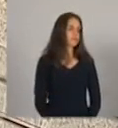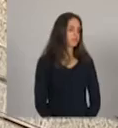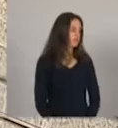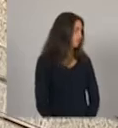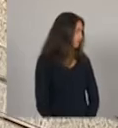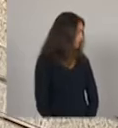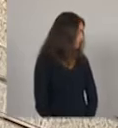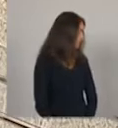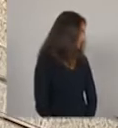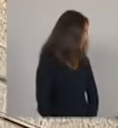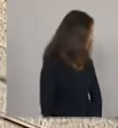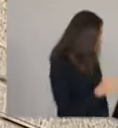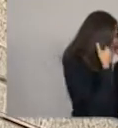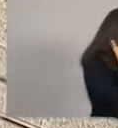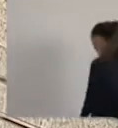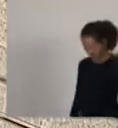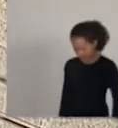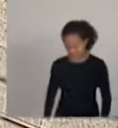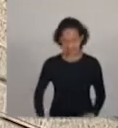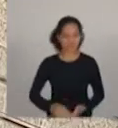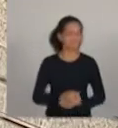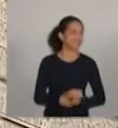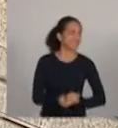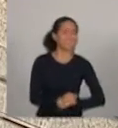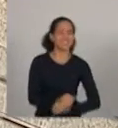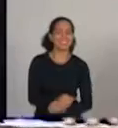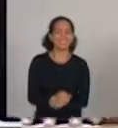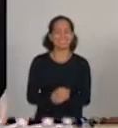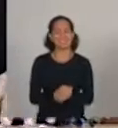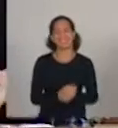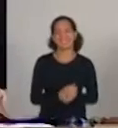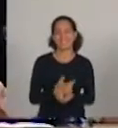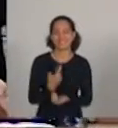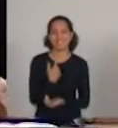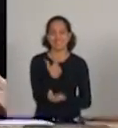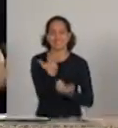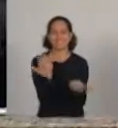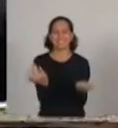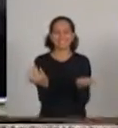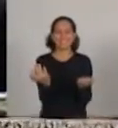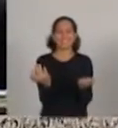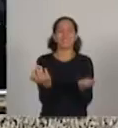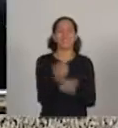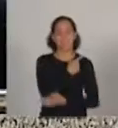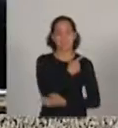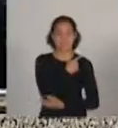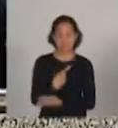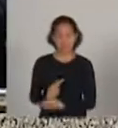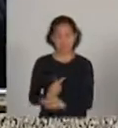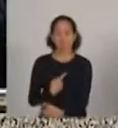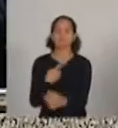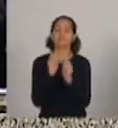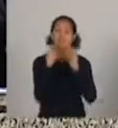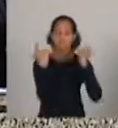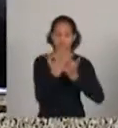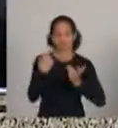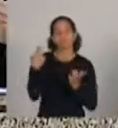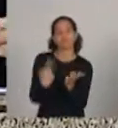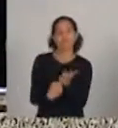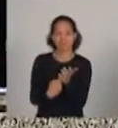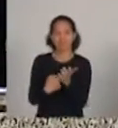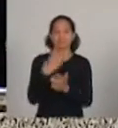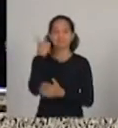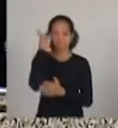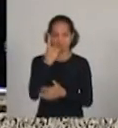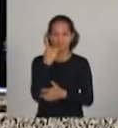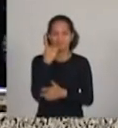Muito bom dia, agora 10 horas e 20 minutos. Conforme acordado com o presidente da Assembleia Legislativa, deputado querido